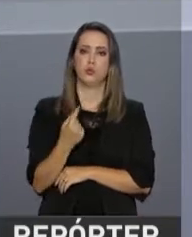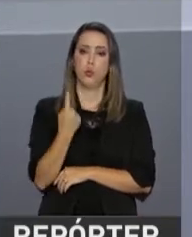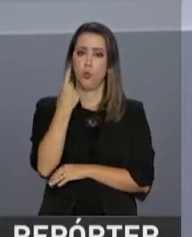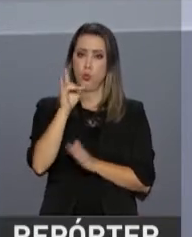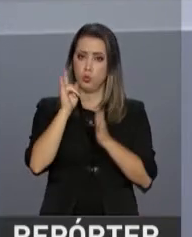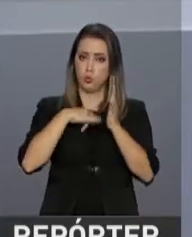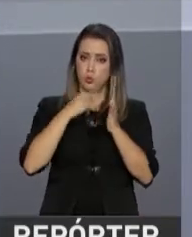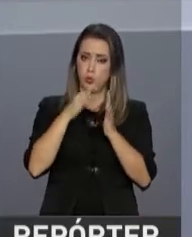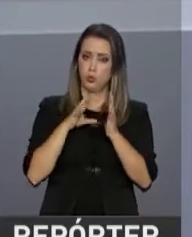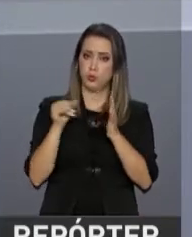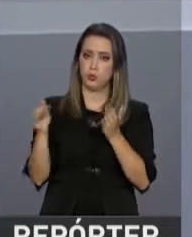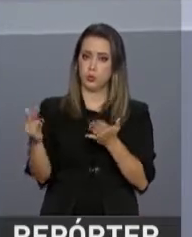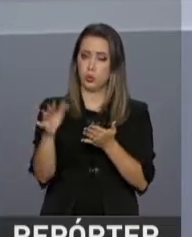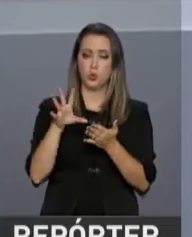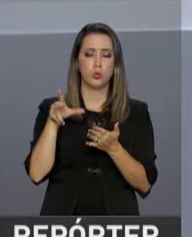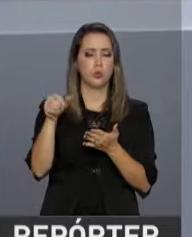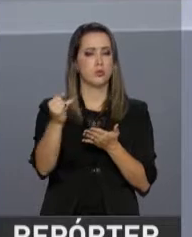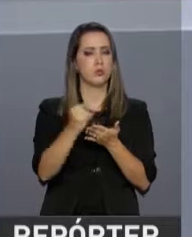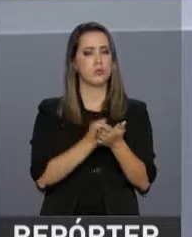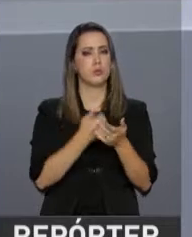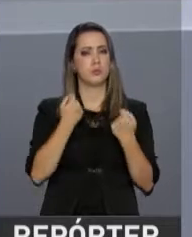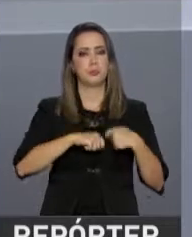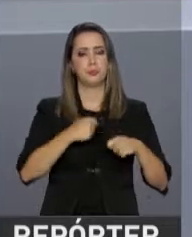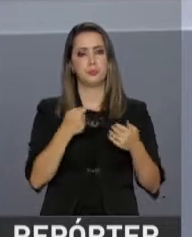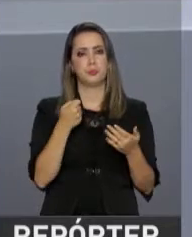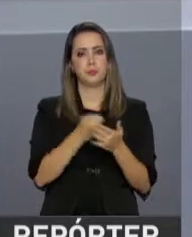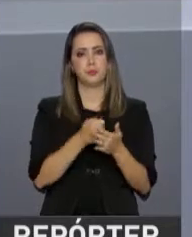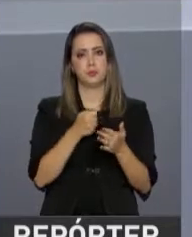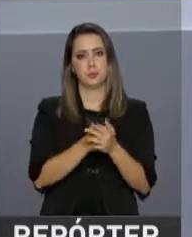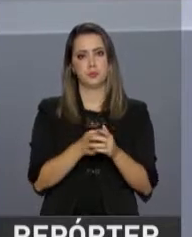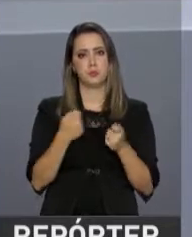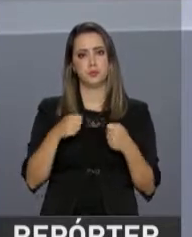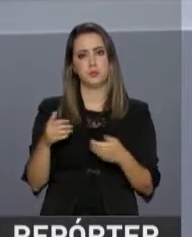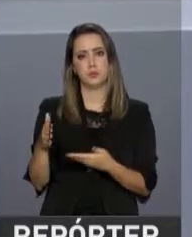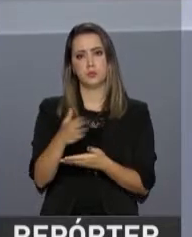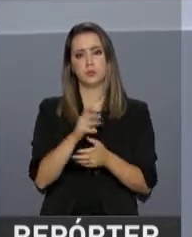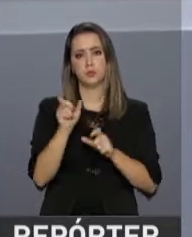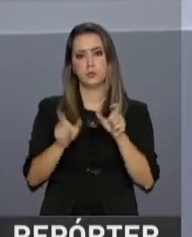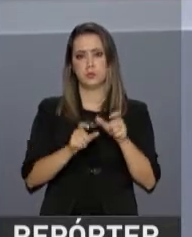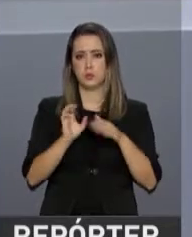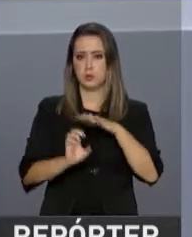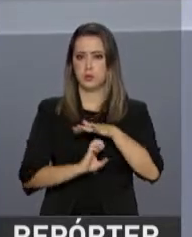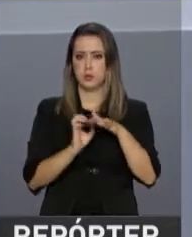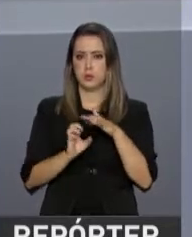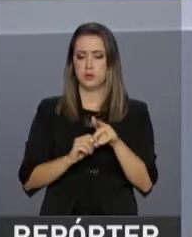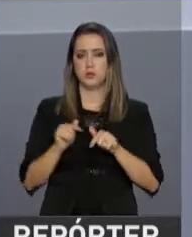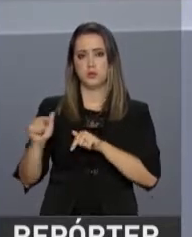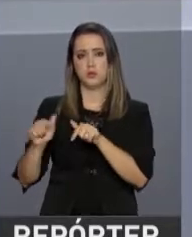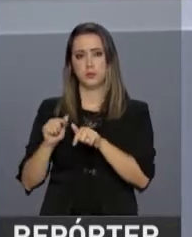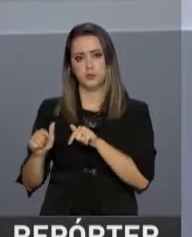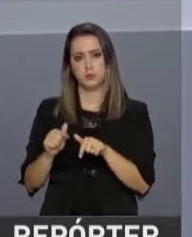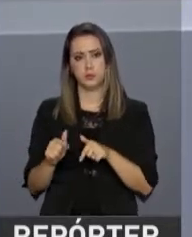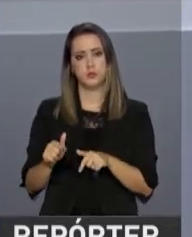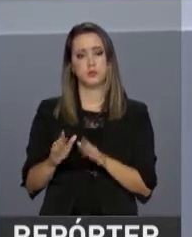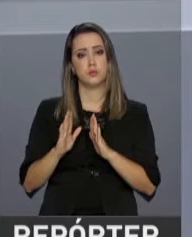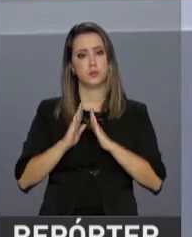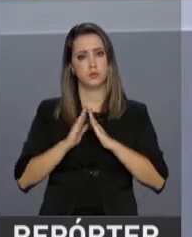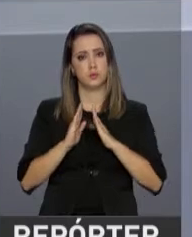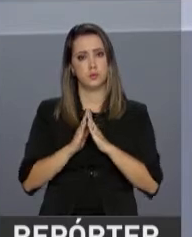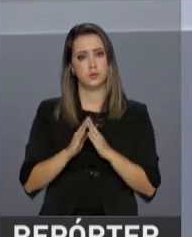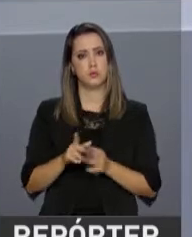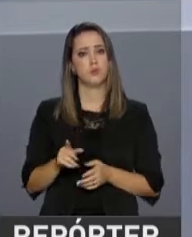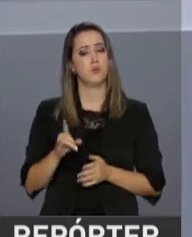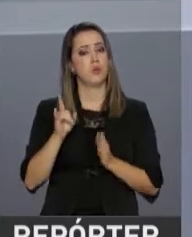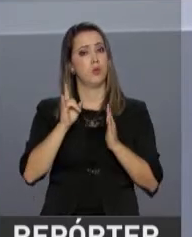as contribuições fiscais trabalhistas e previdenciárias que devem ser recolhidas pelos empregadores referentes aos trabalhadores